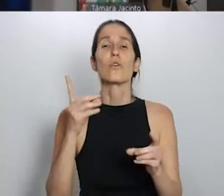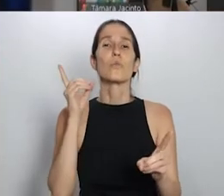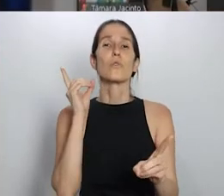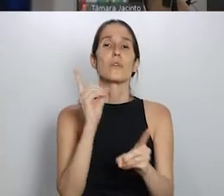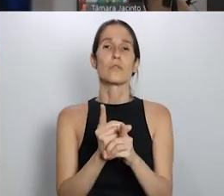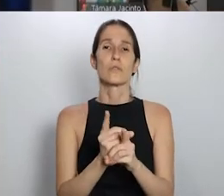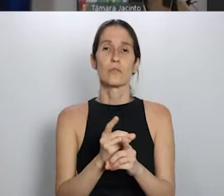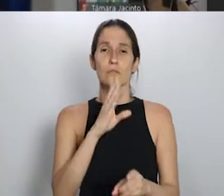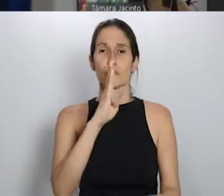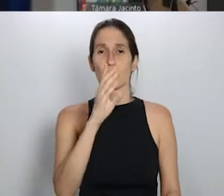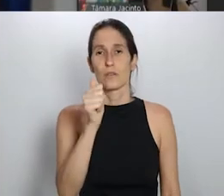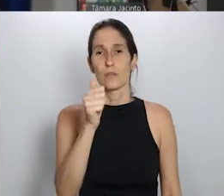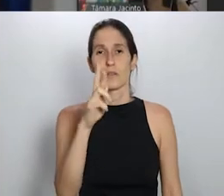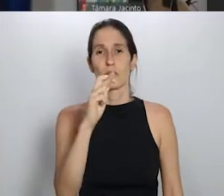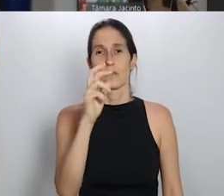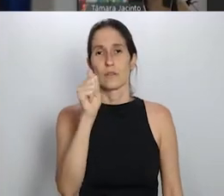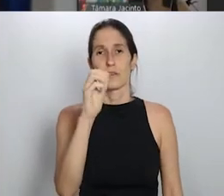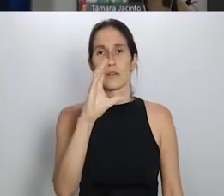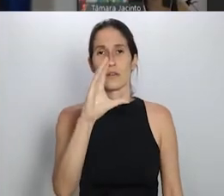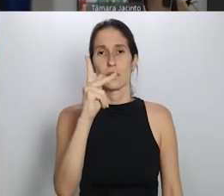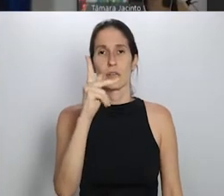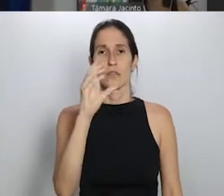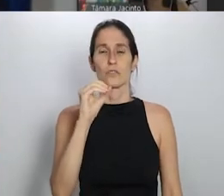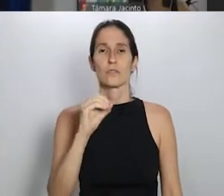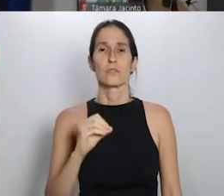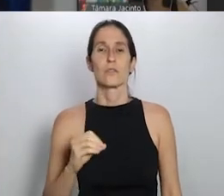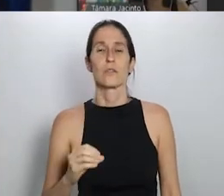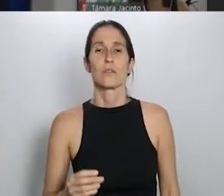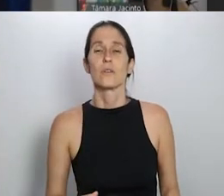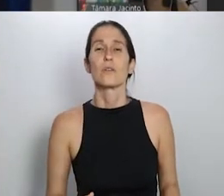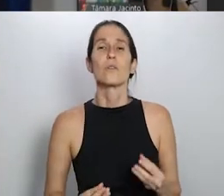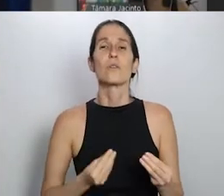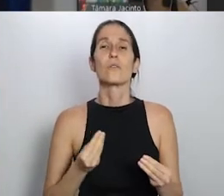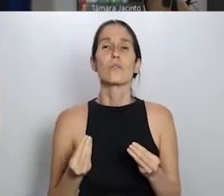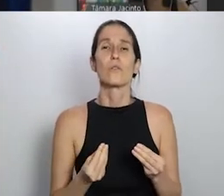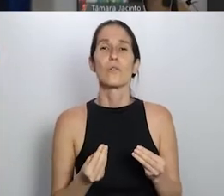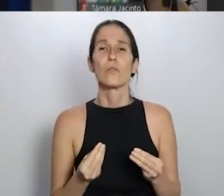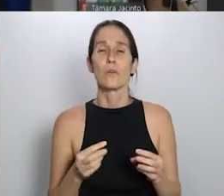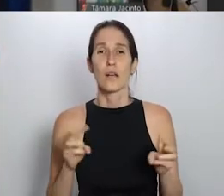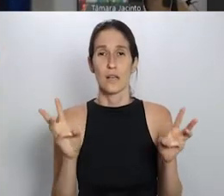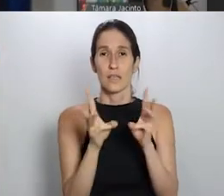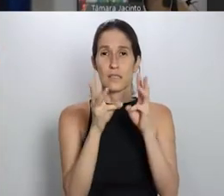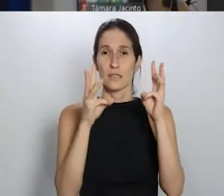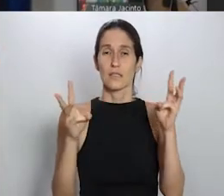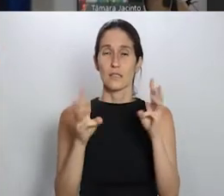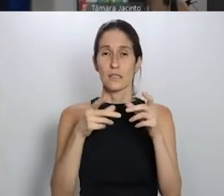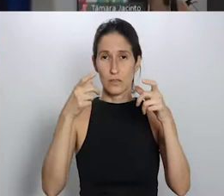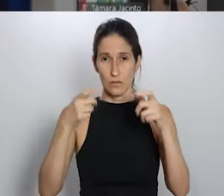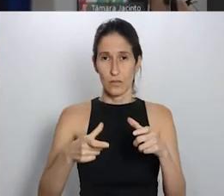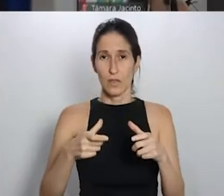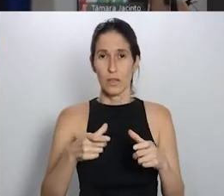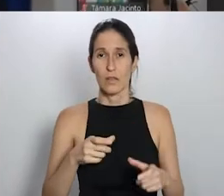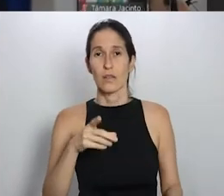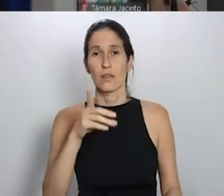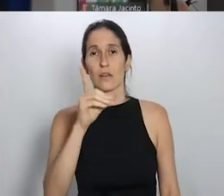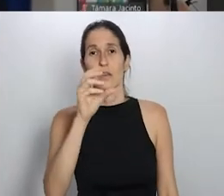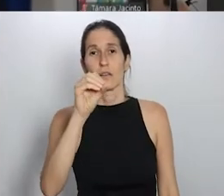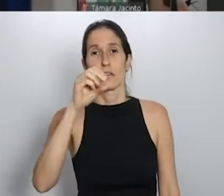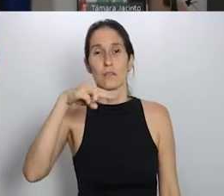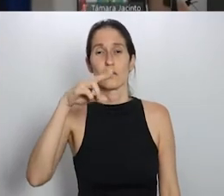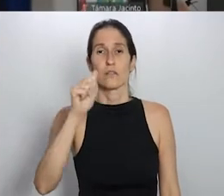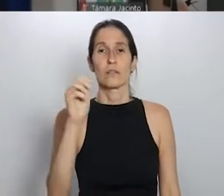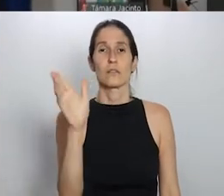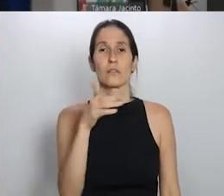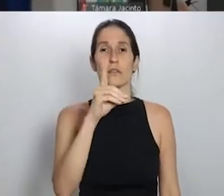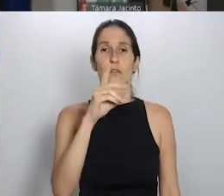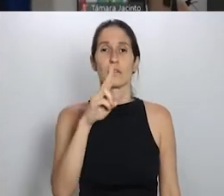encontro com o Baracho, né? E antes disso, a relação da ciranda de Dona Duda. Eu queria que você falasse um pouco sobre esse início, como a ciranda